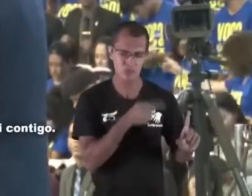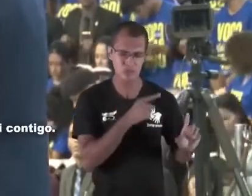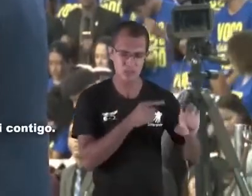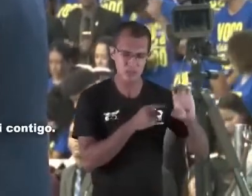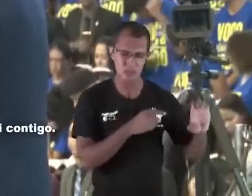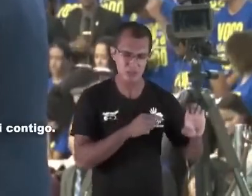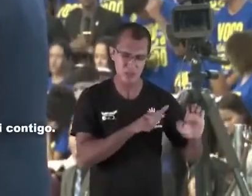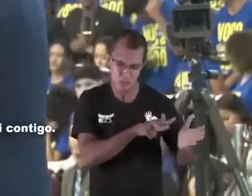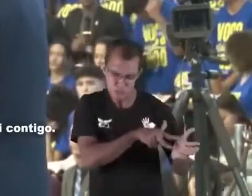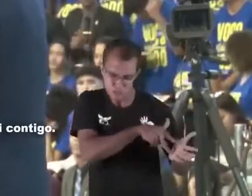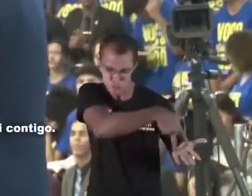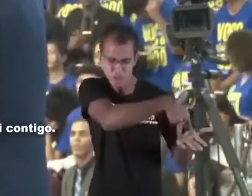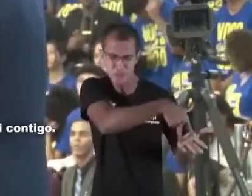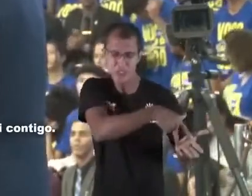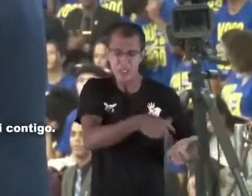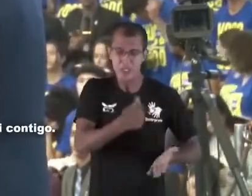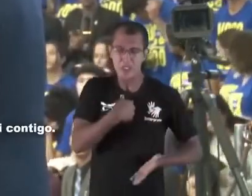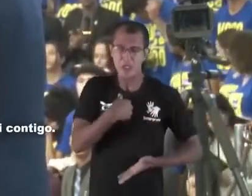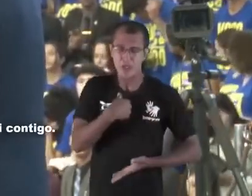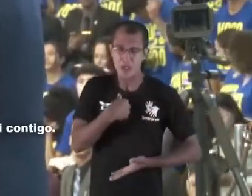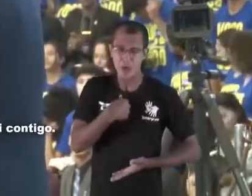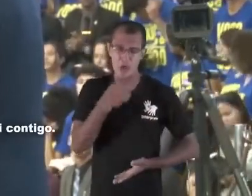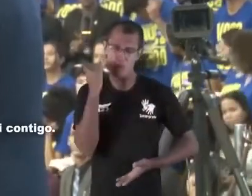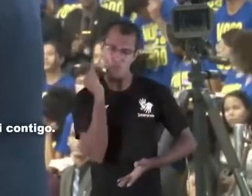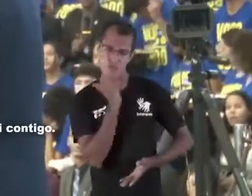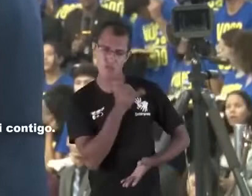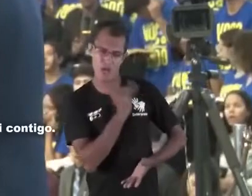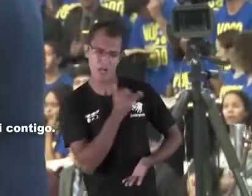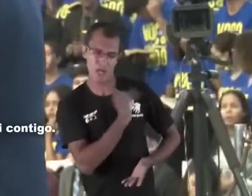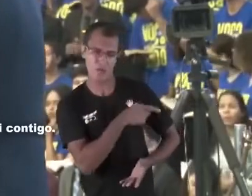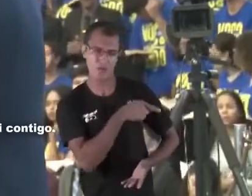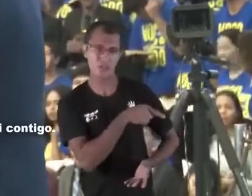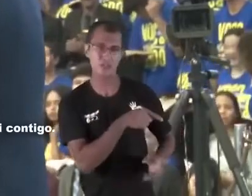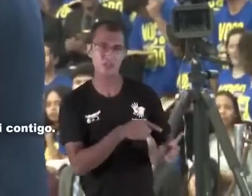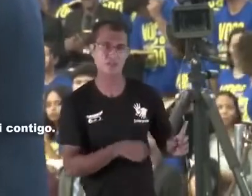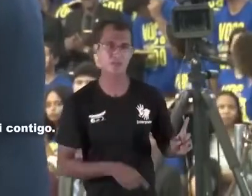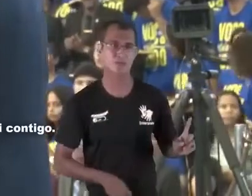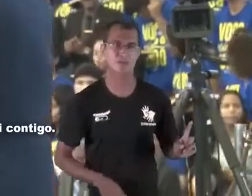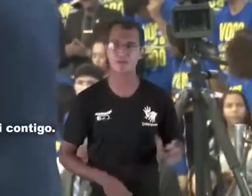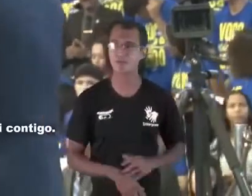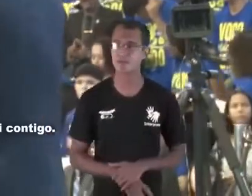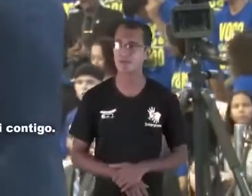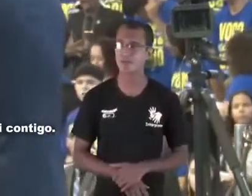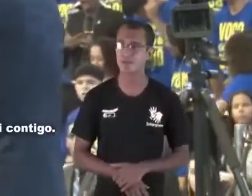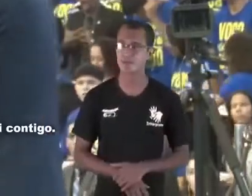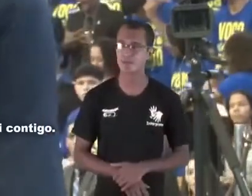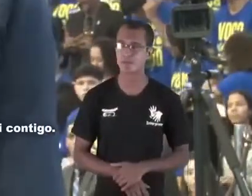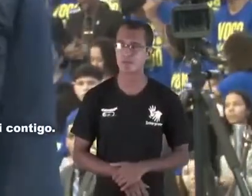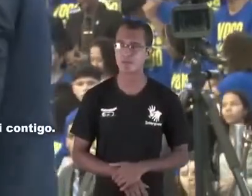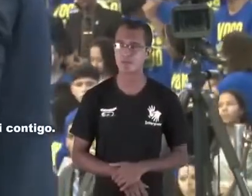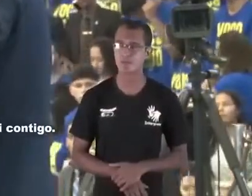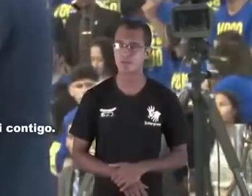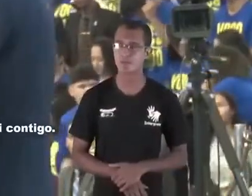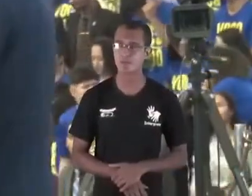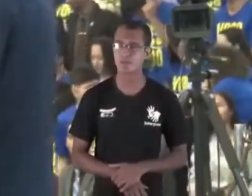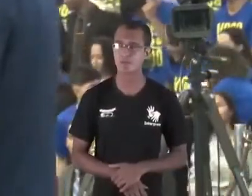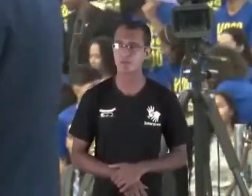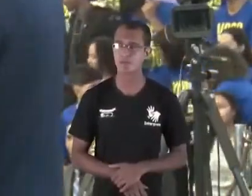pé, e eu falarei contigo. Amém.